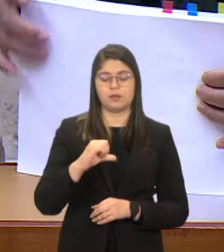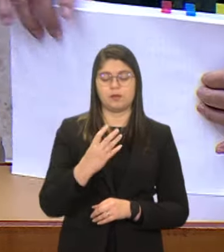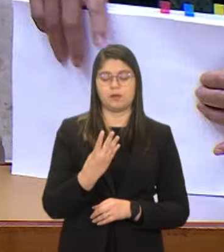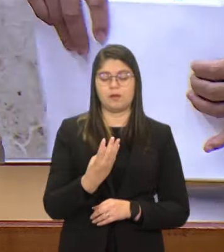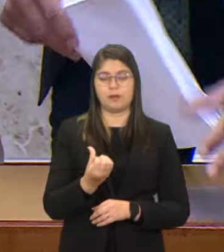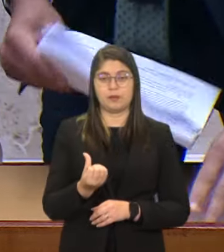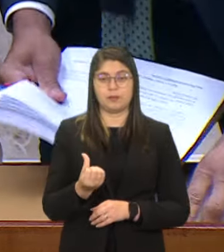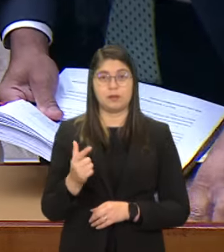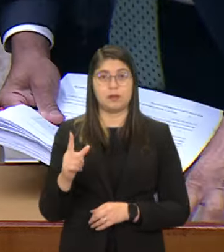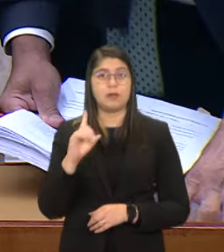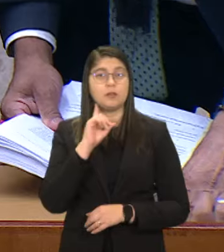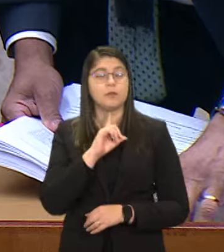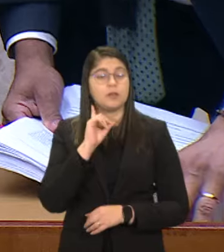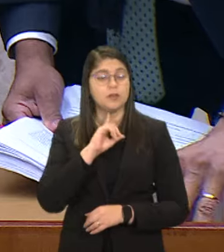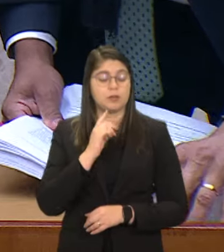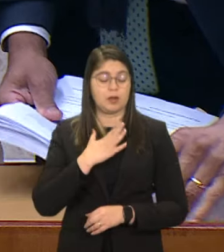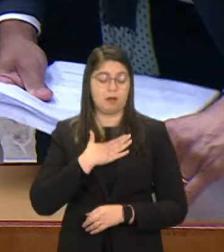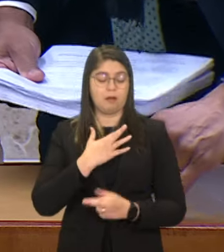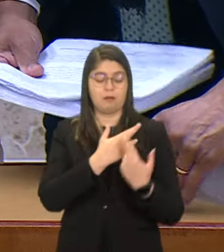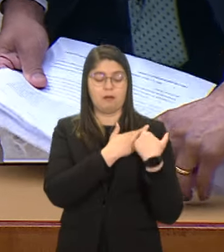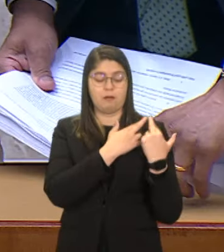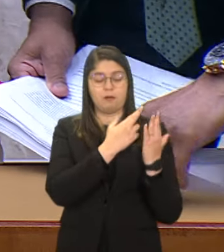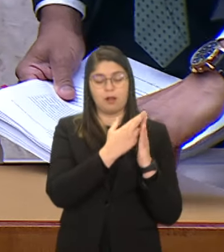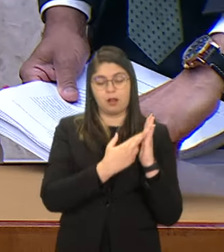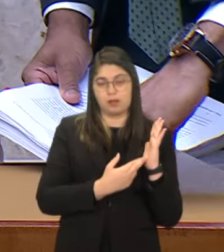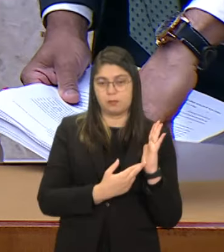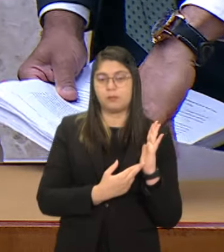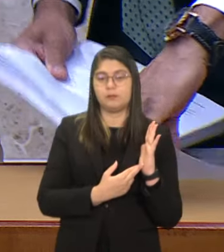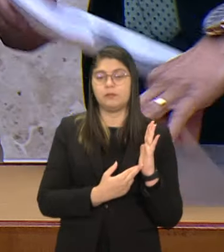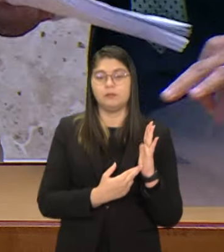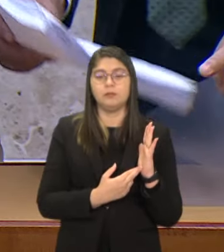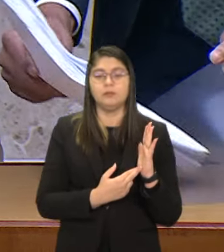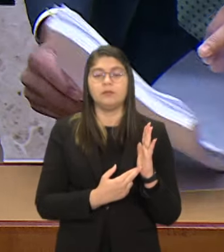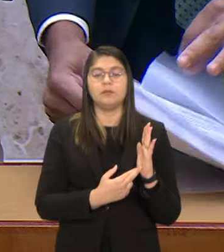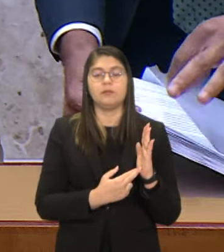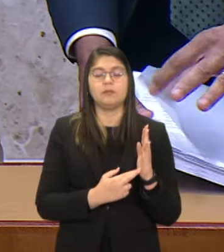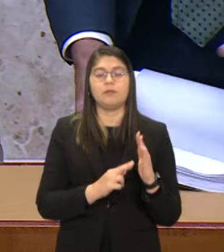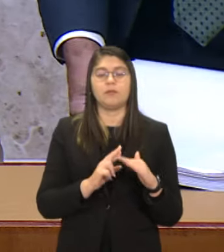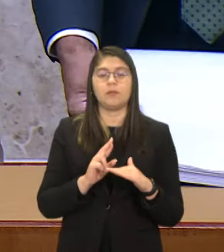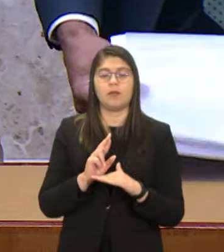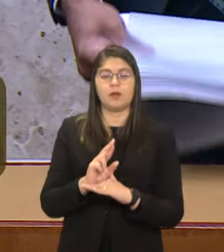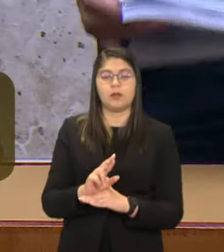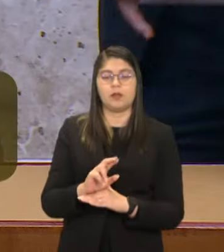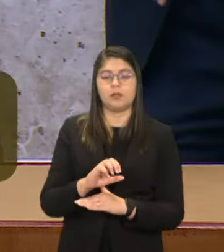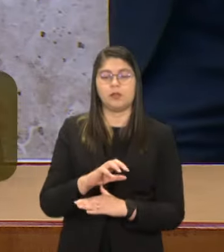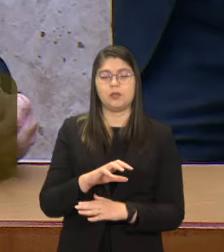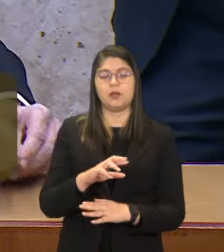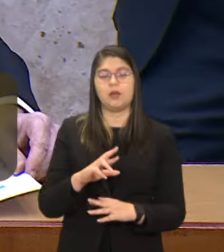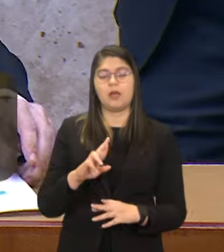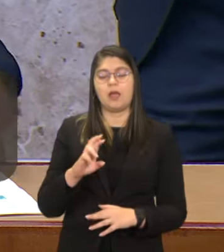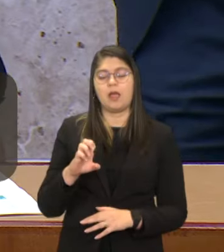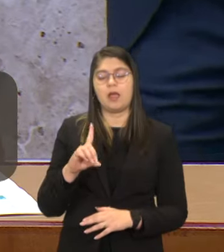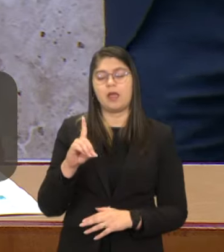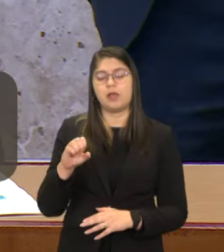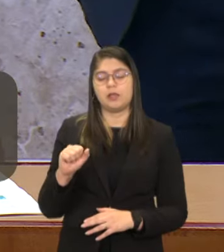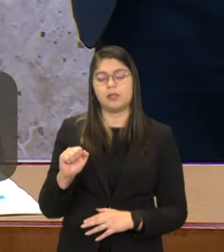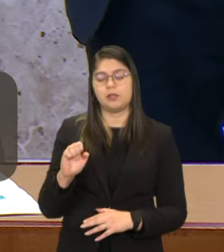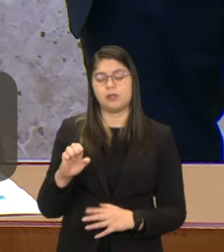Gerais, da minha relatoria, sendo requerente rede sustentabilidade.